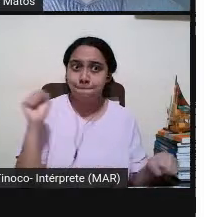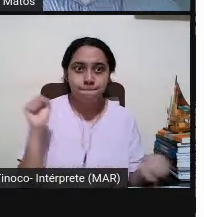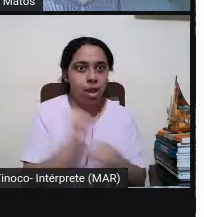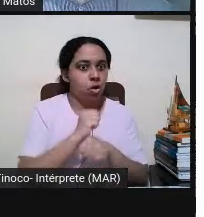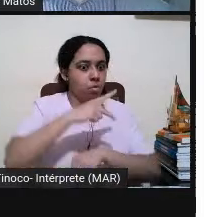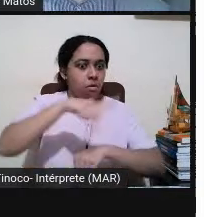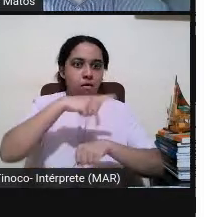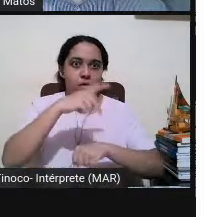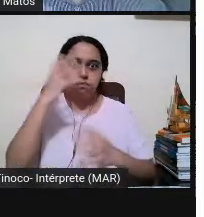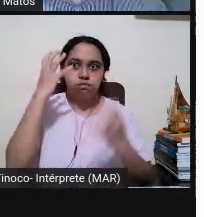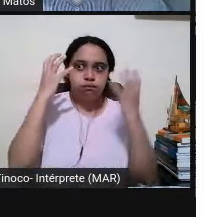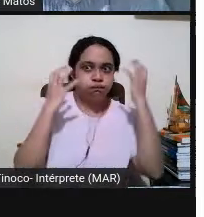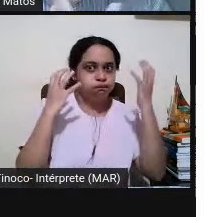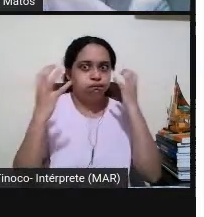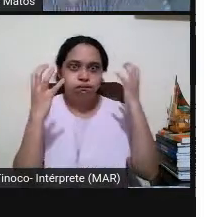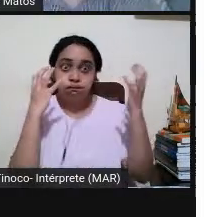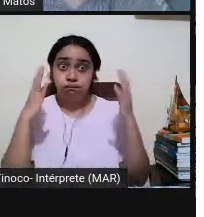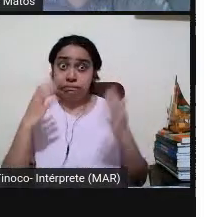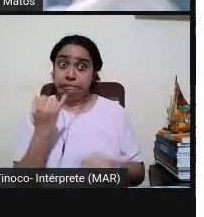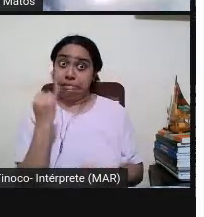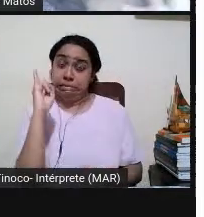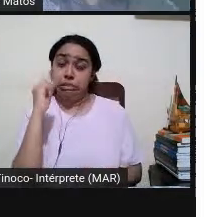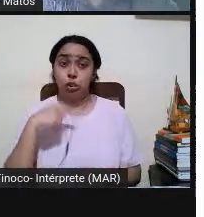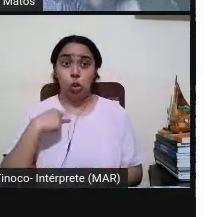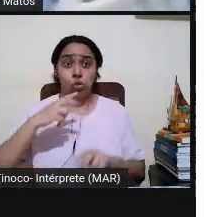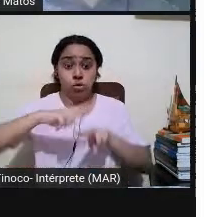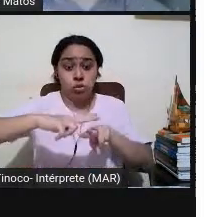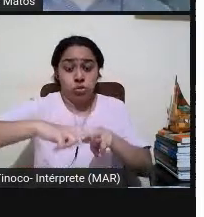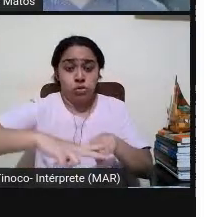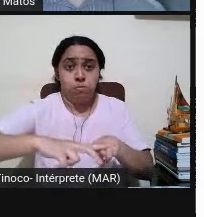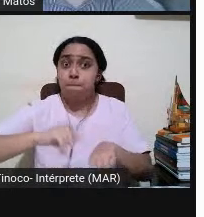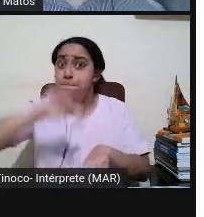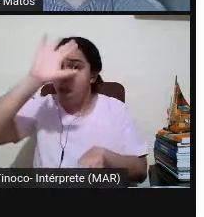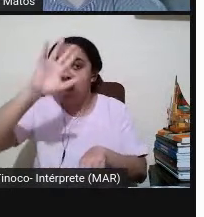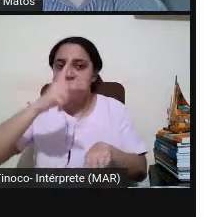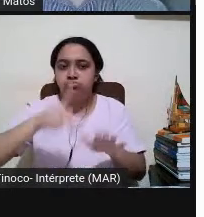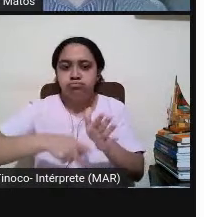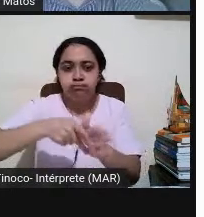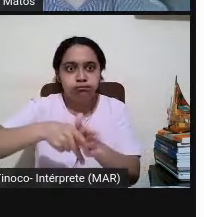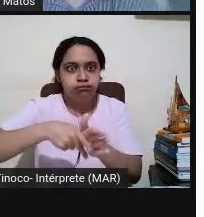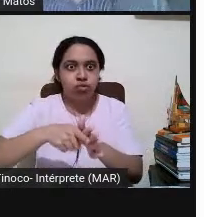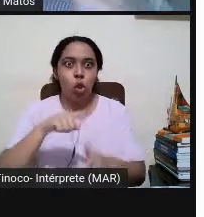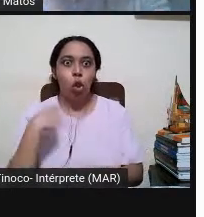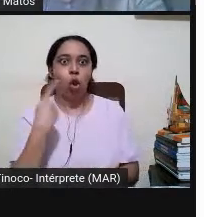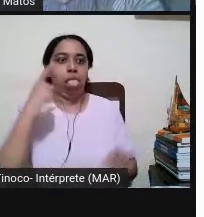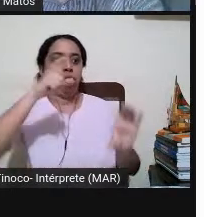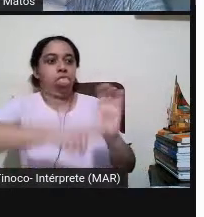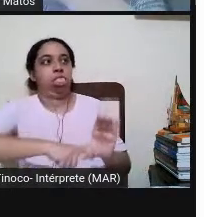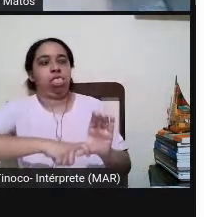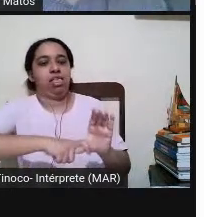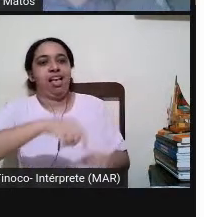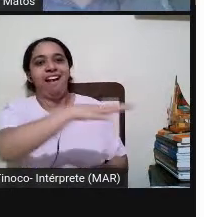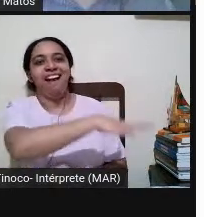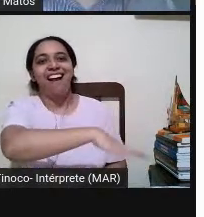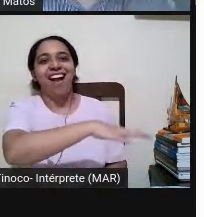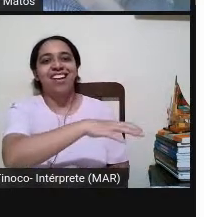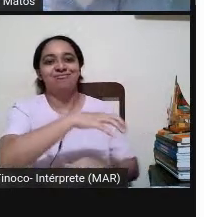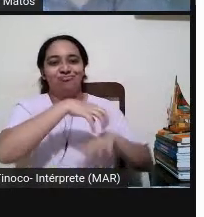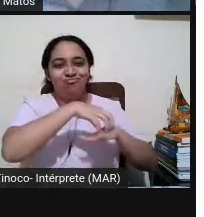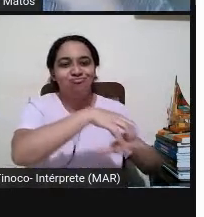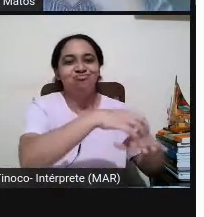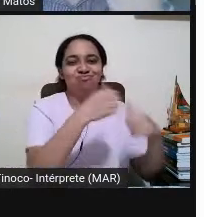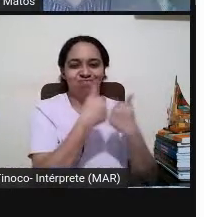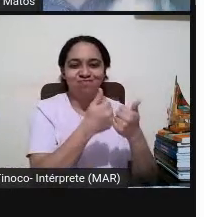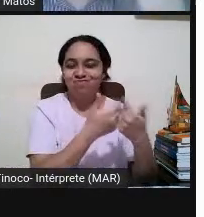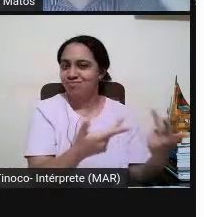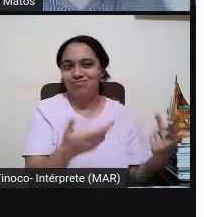Talvez nós não tivéssemos ficado tão reféns assim desse tipo de de setor mais para o meio ambiente a gente tenta bem